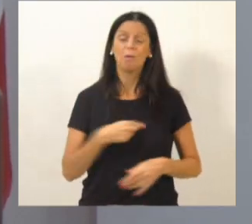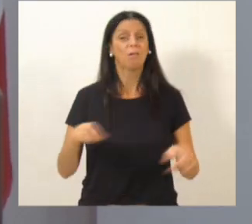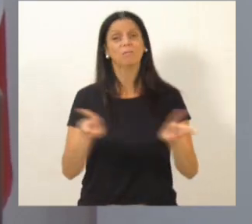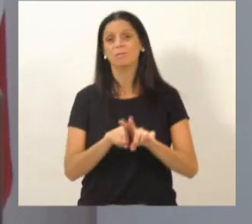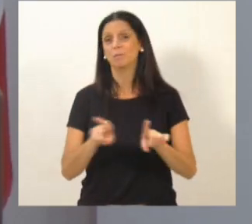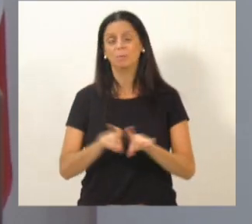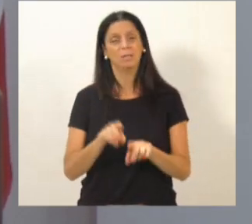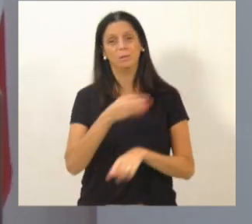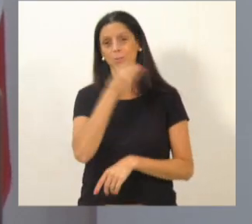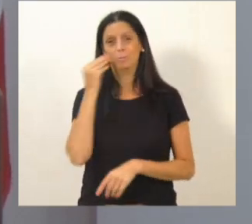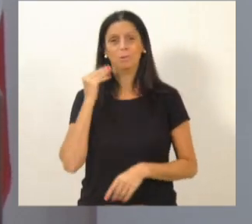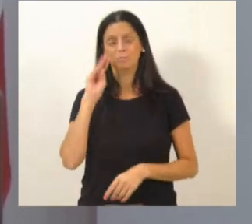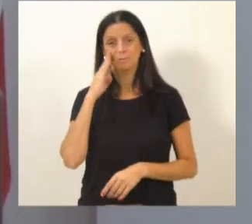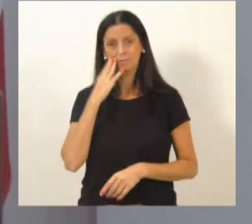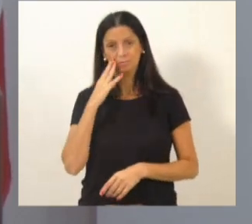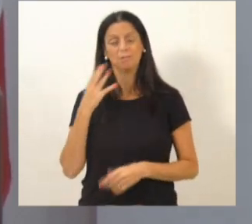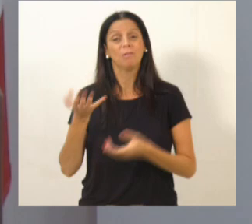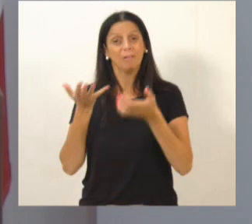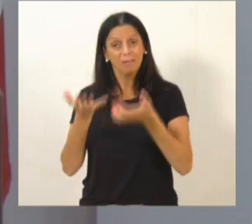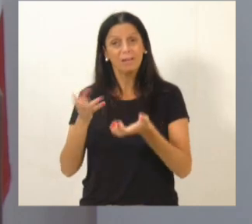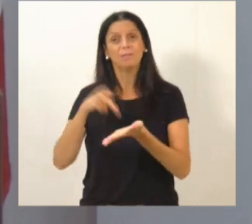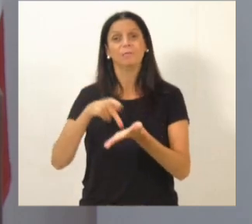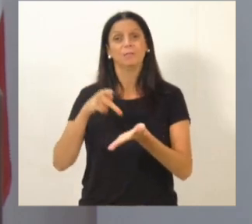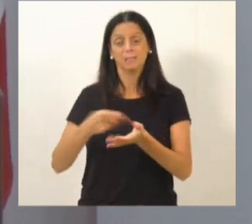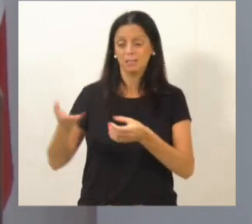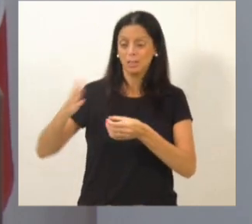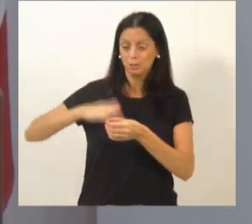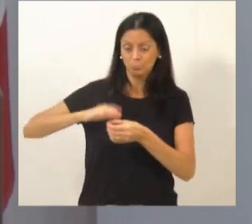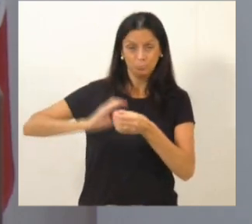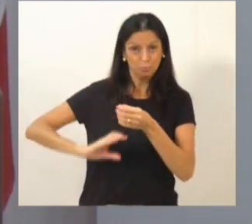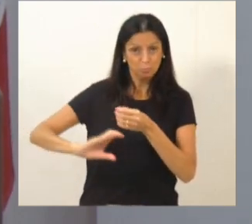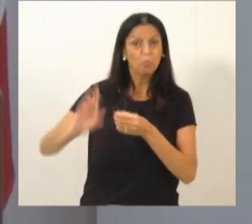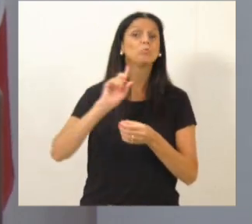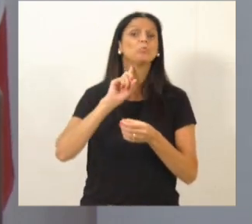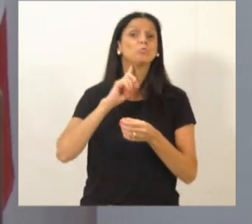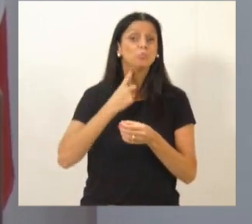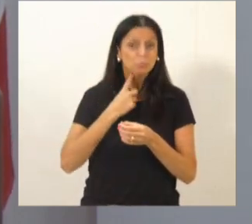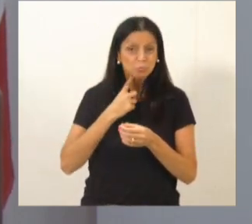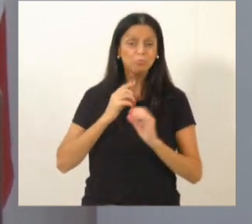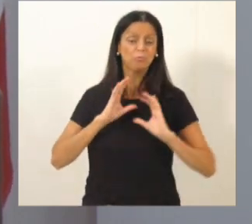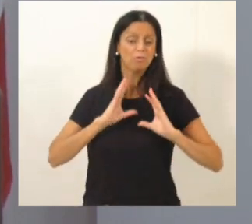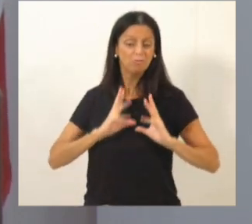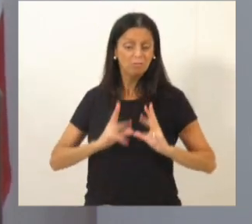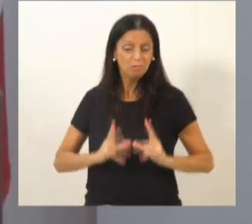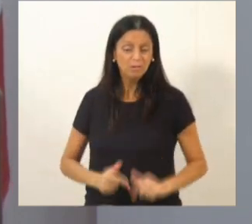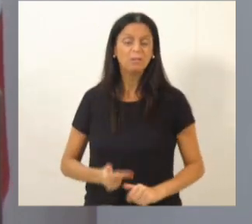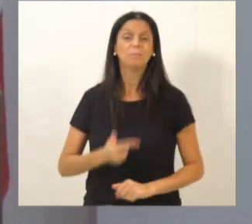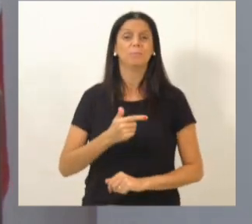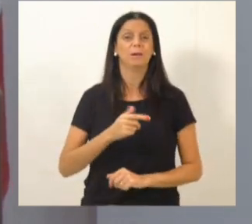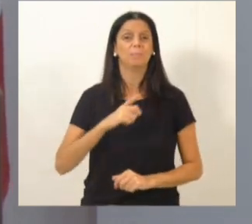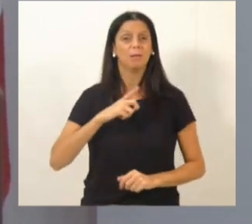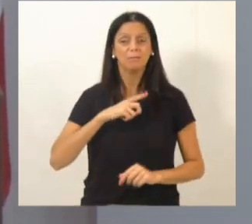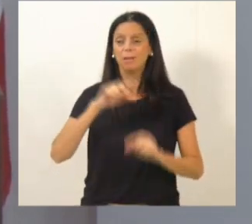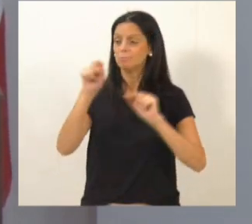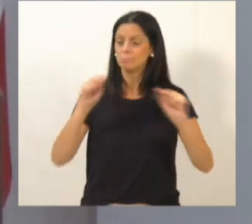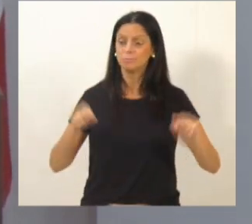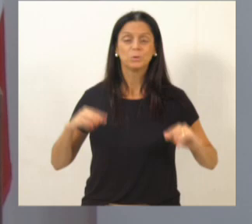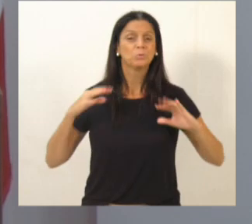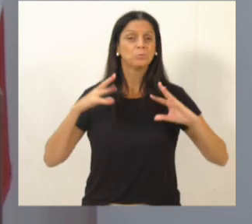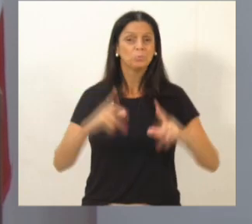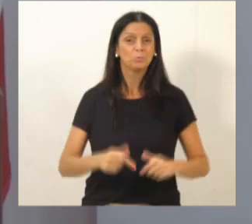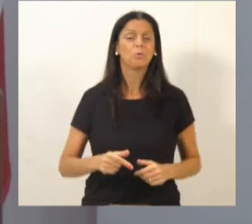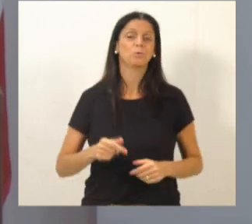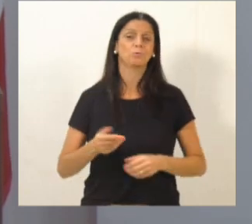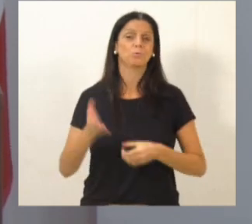na estação e efetivamente tratando que aqueles 20 milhões que a gente trata por dia virem 40 ou 60 até chegar ao fim. Então, tem